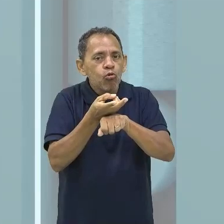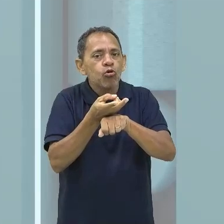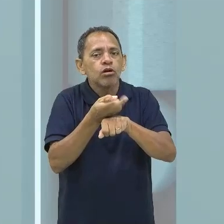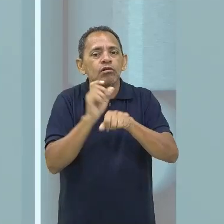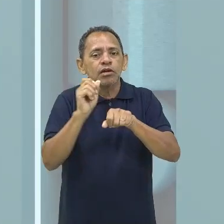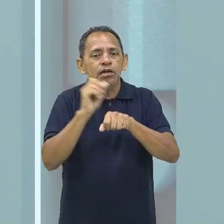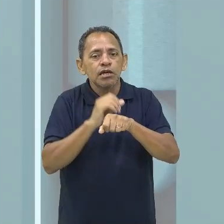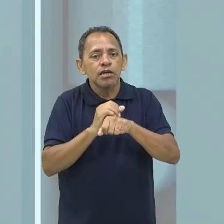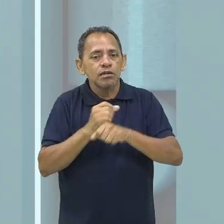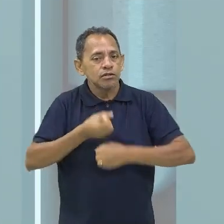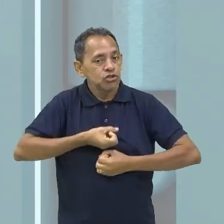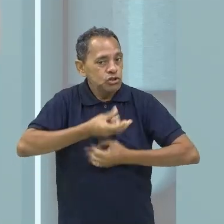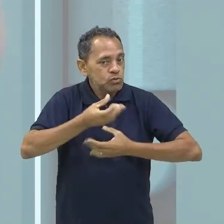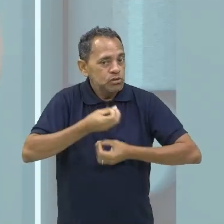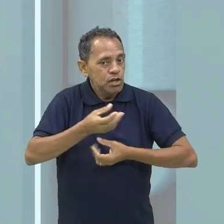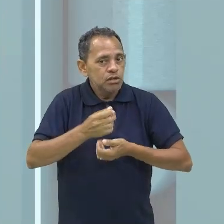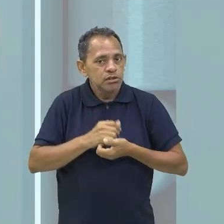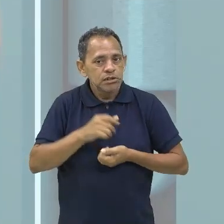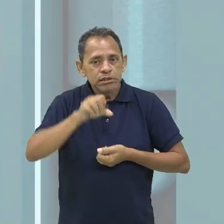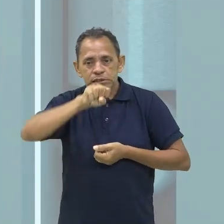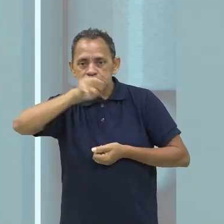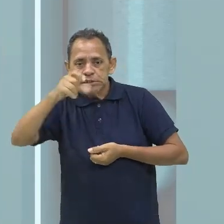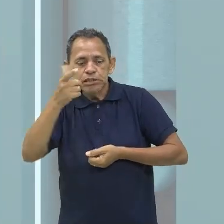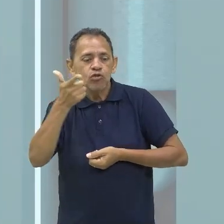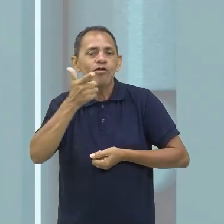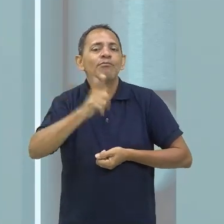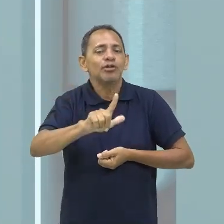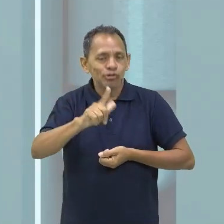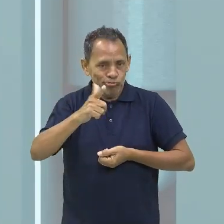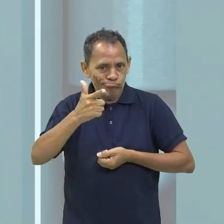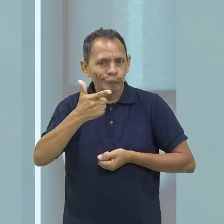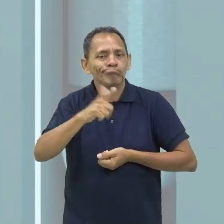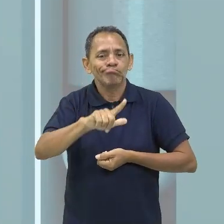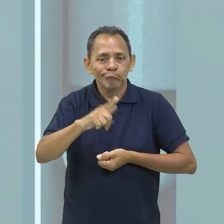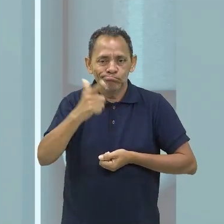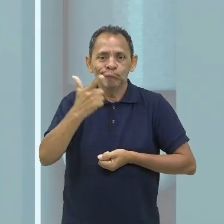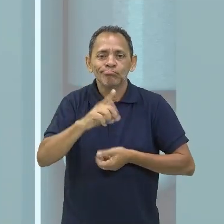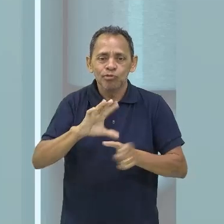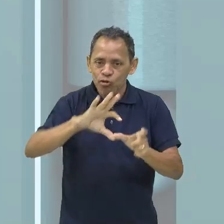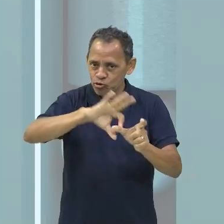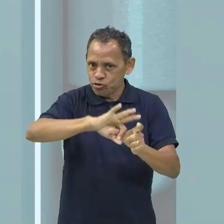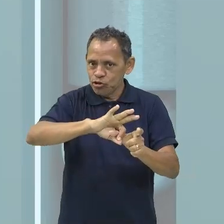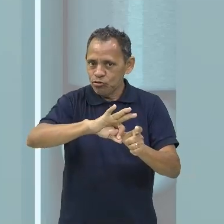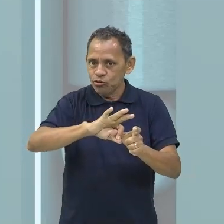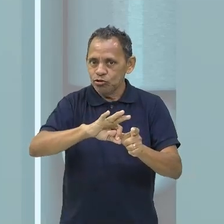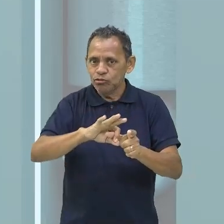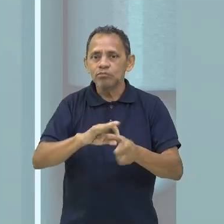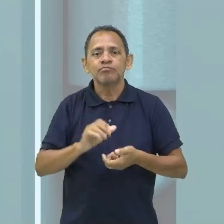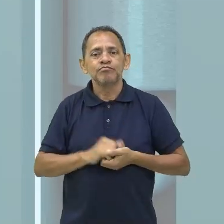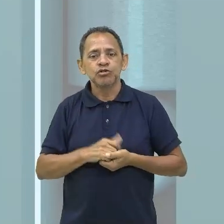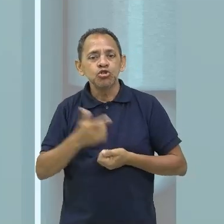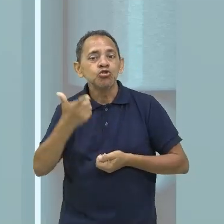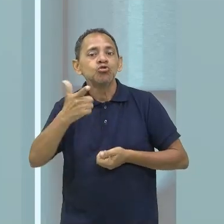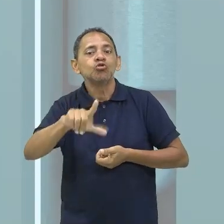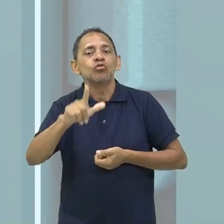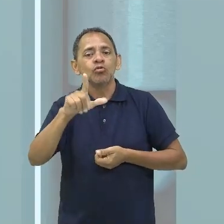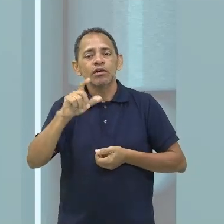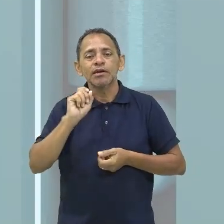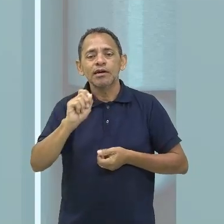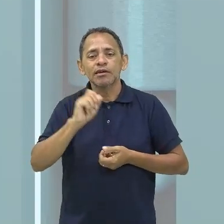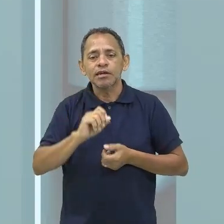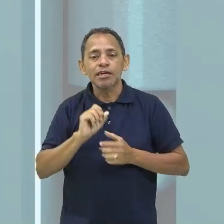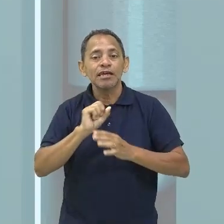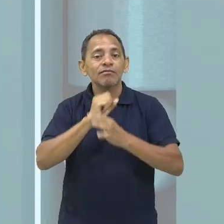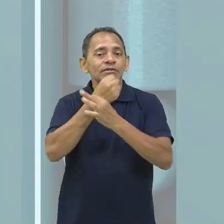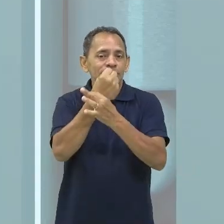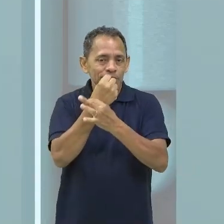eu repito aí excessivamente uma mesma conjunção, provavelmente eu quero reforçar a ideia que ela traz.